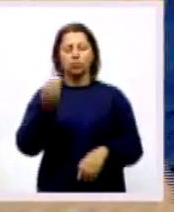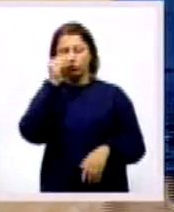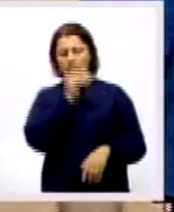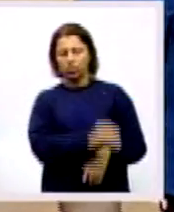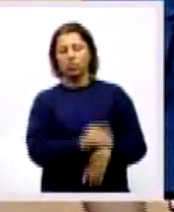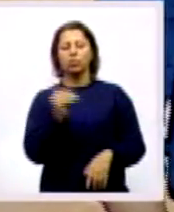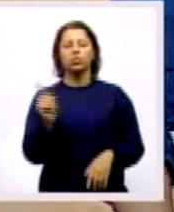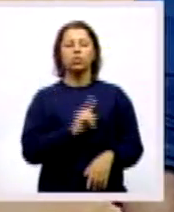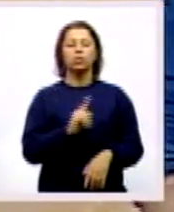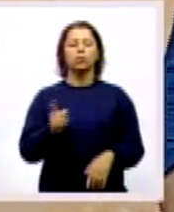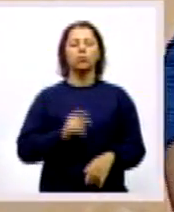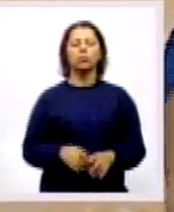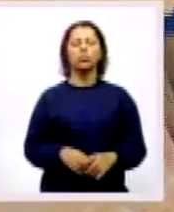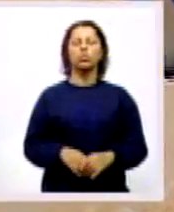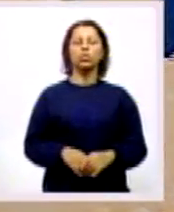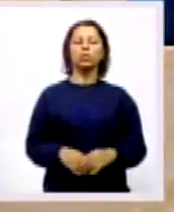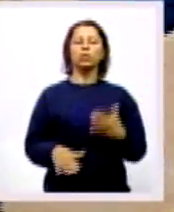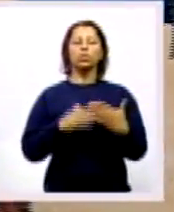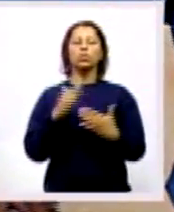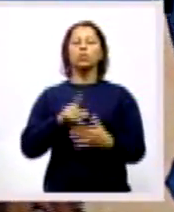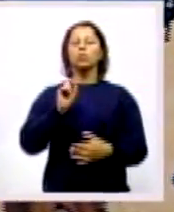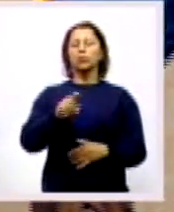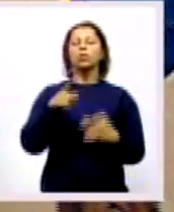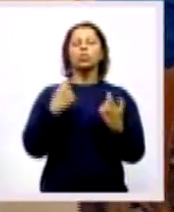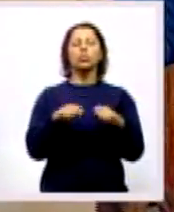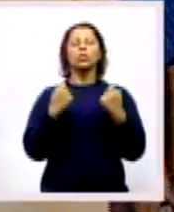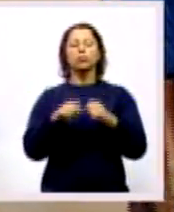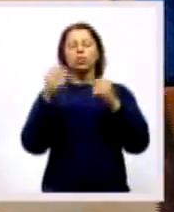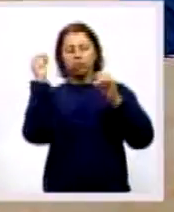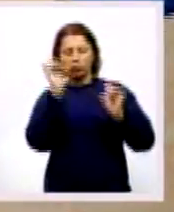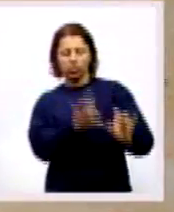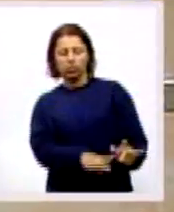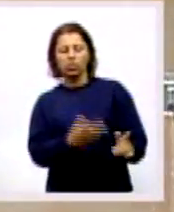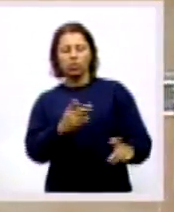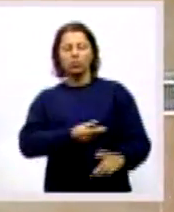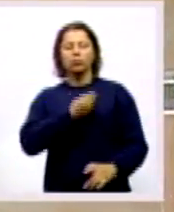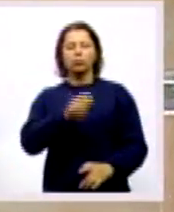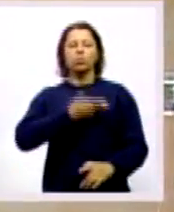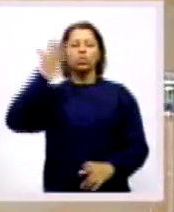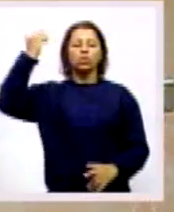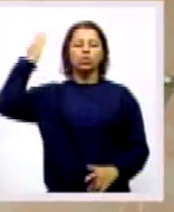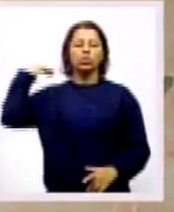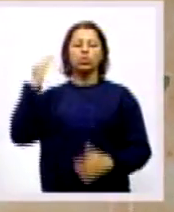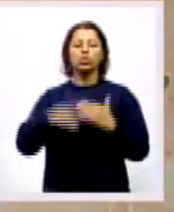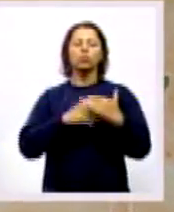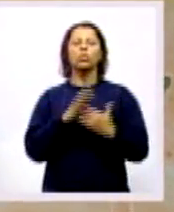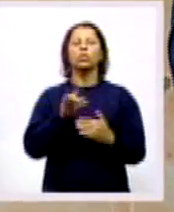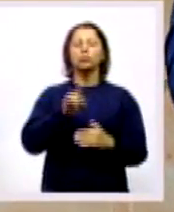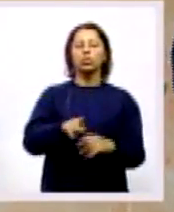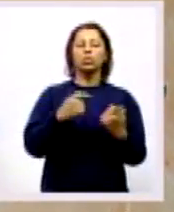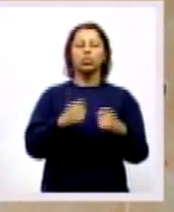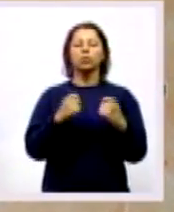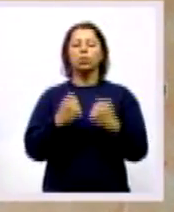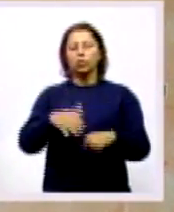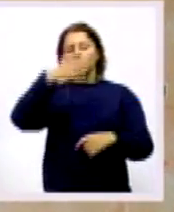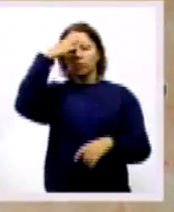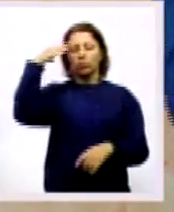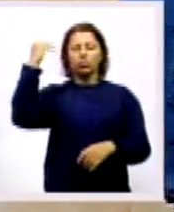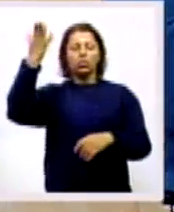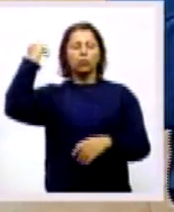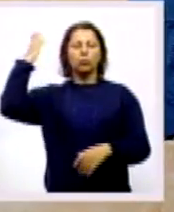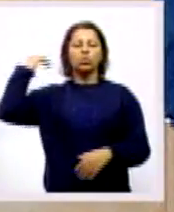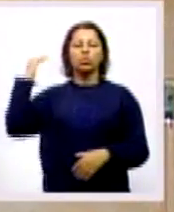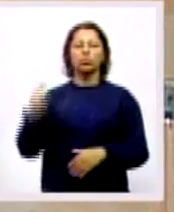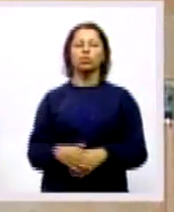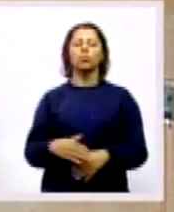indiferente. Tudo aquilo que você precisa renunciar de sua vida passada, tudo aquilo que você precisa esquecer de um